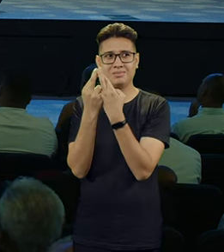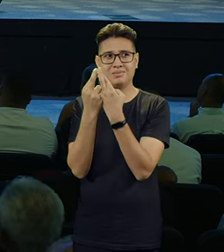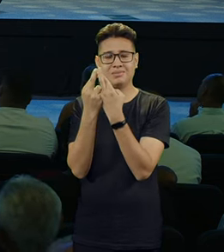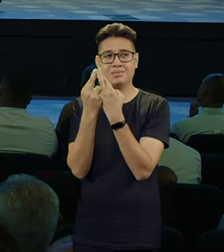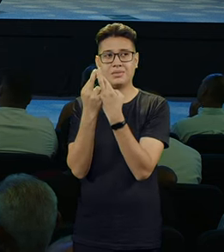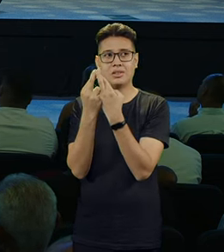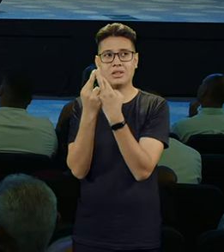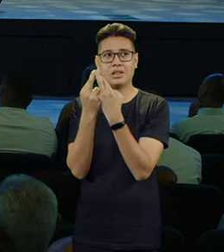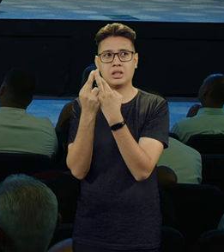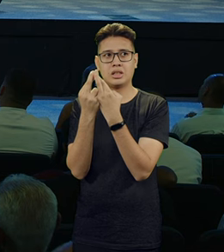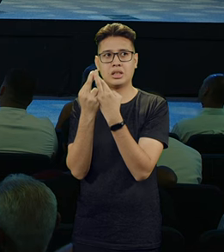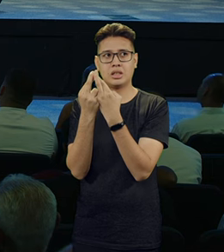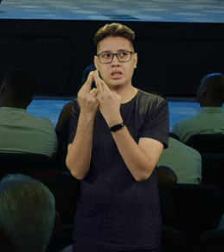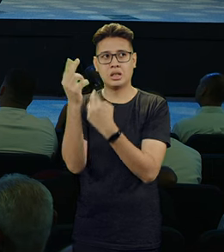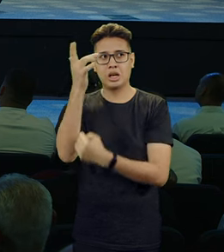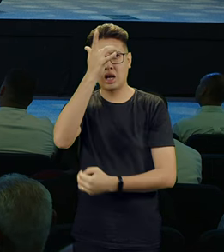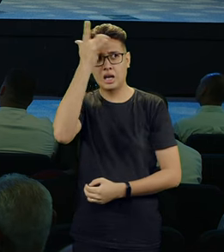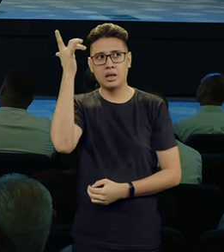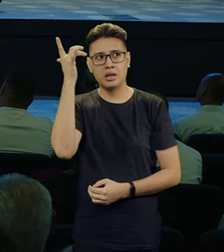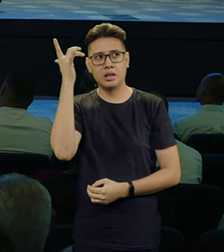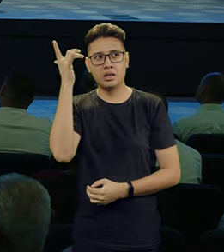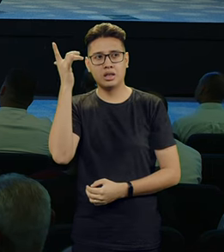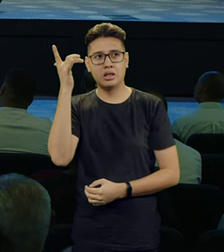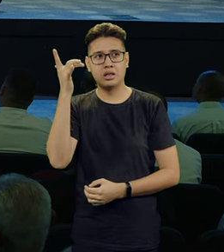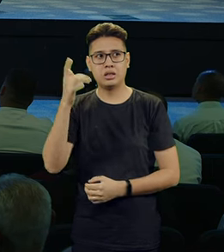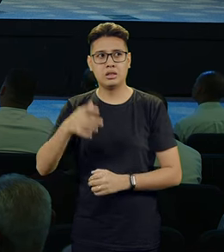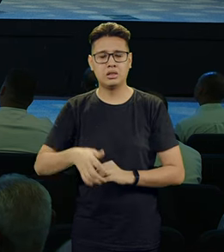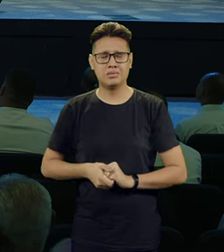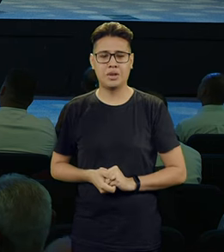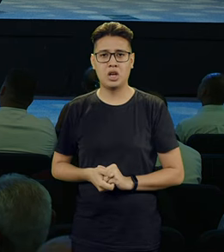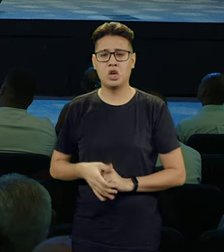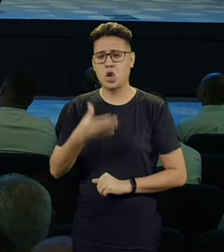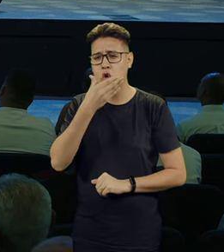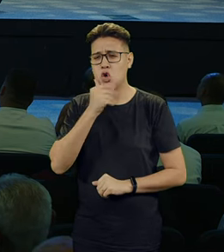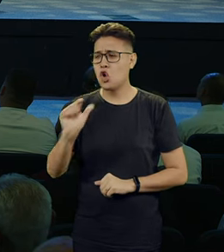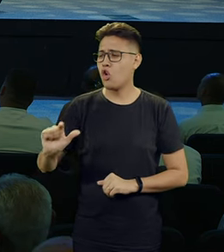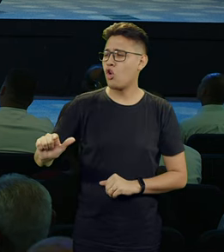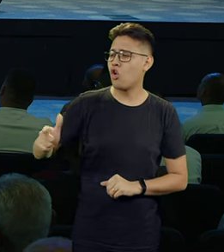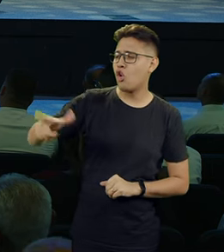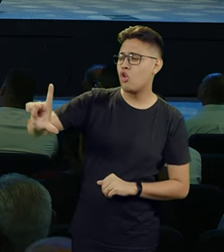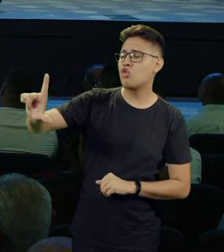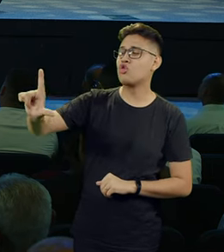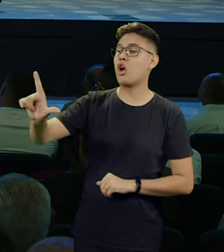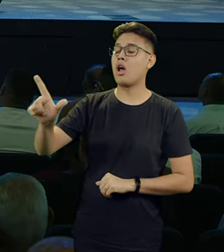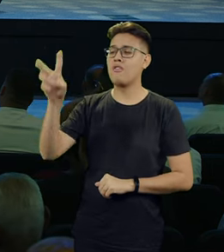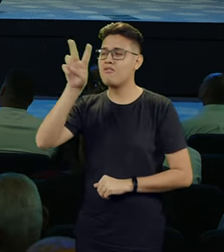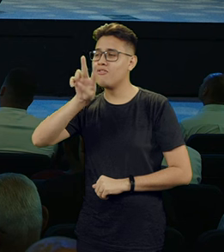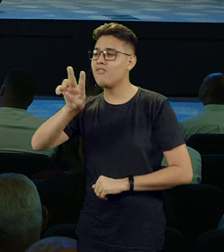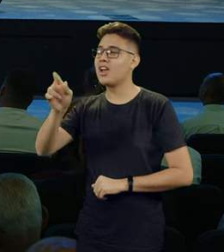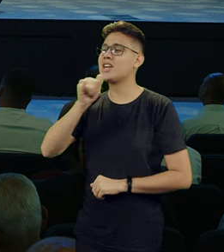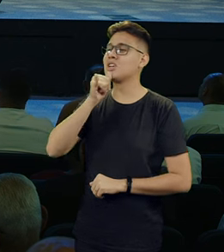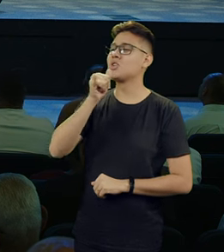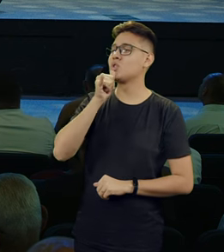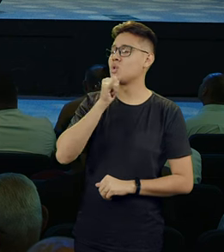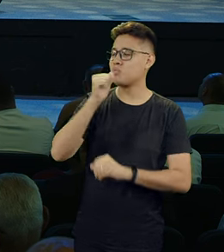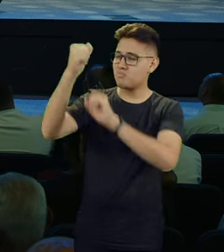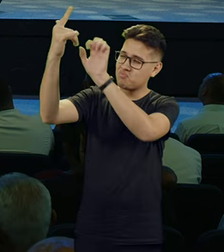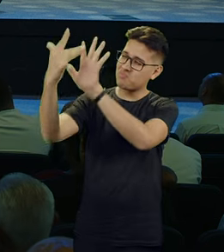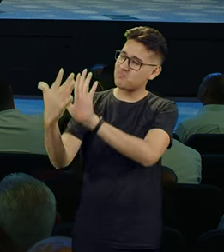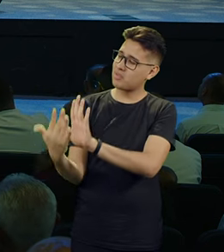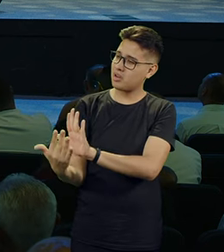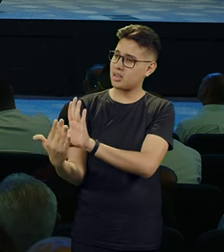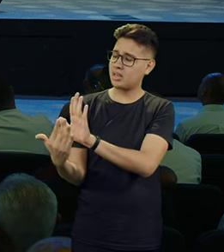são aqueles que os outros homens o veem como exemplo, alguém que pode